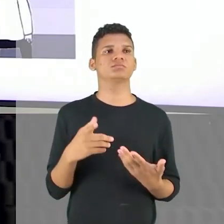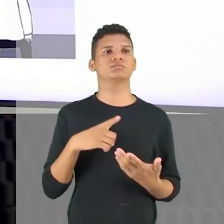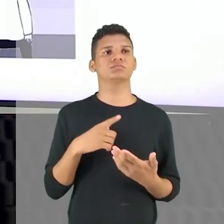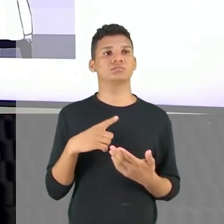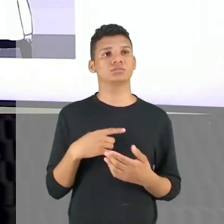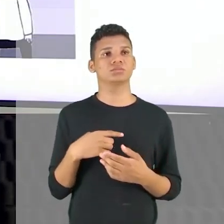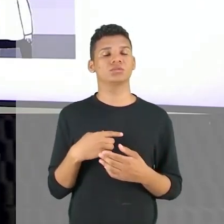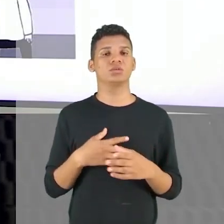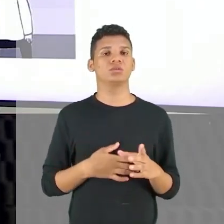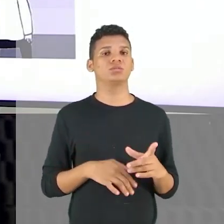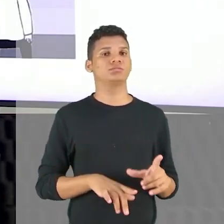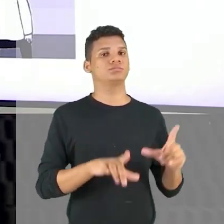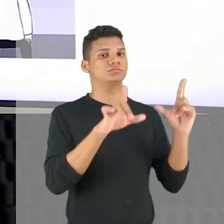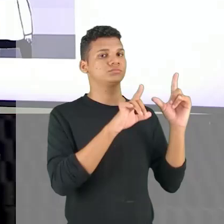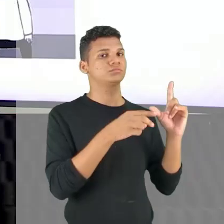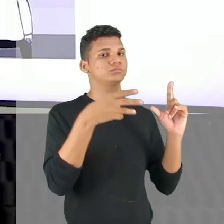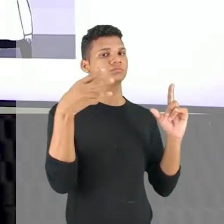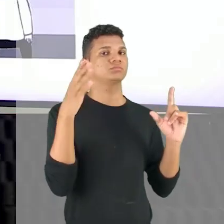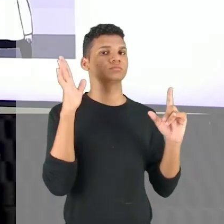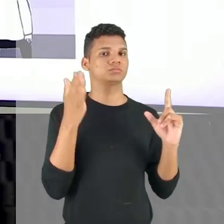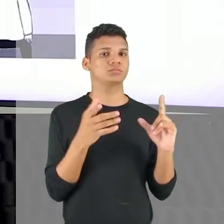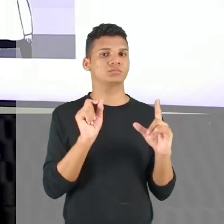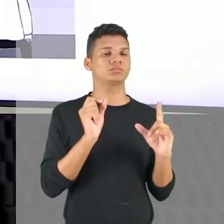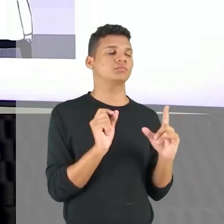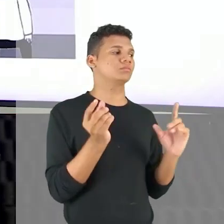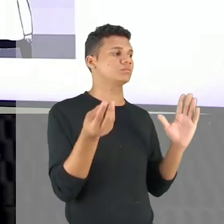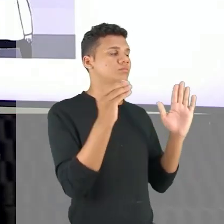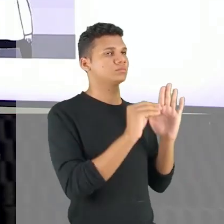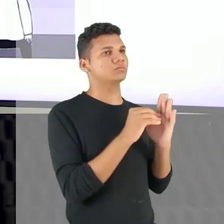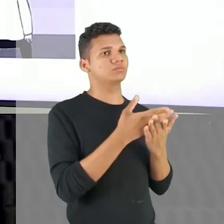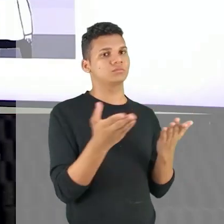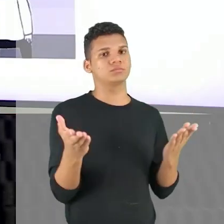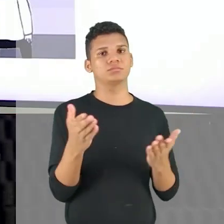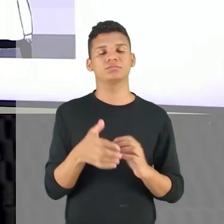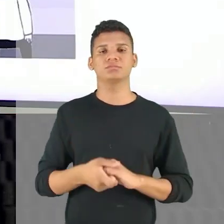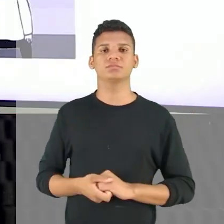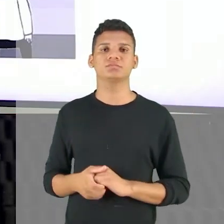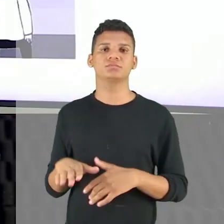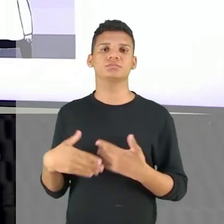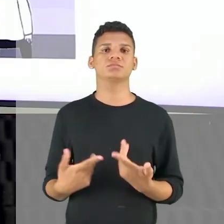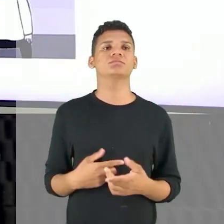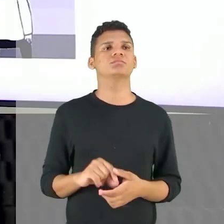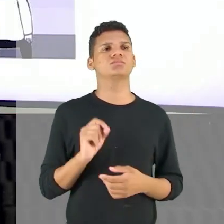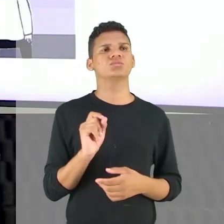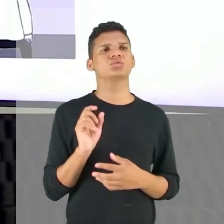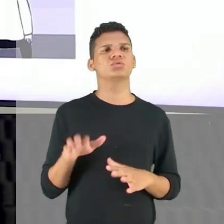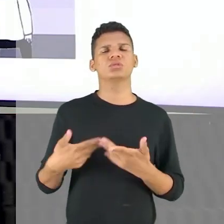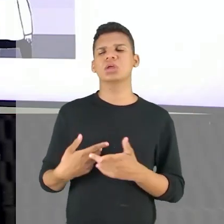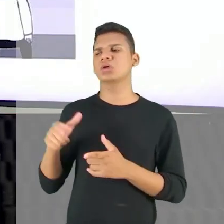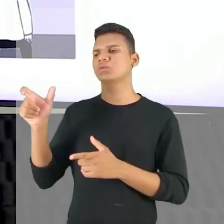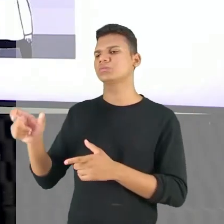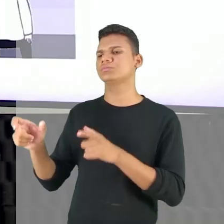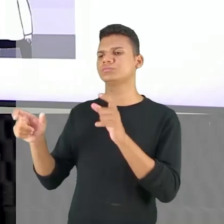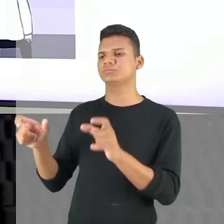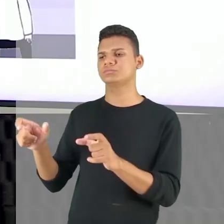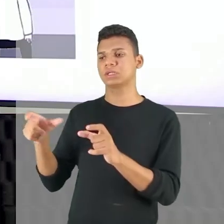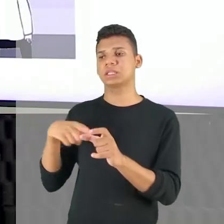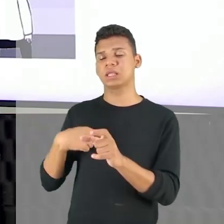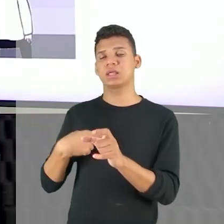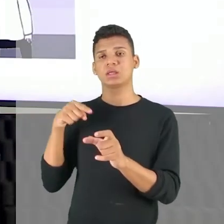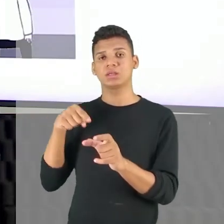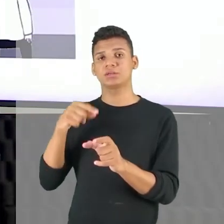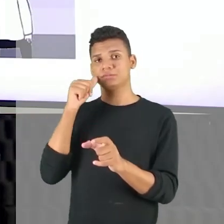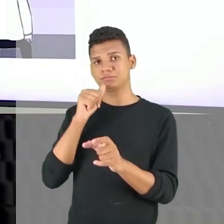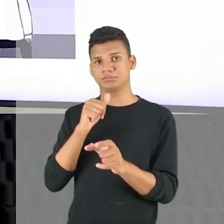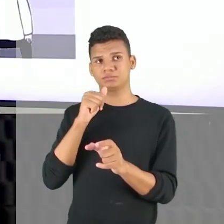quadro 3, e aqui eu já peguei o recorte lá do quadro 3 e coloquei aqui para vocês. A que huele el personaje según la compañera? Por